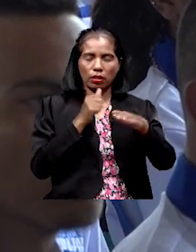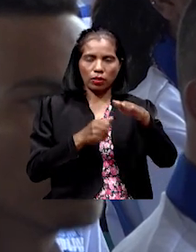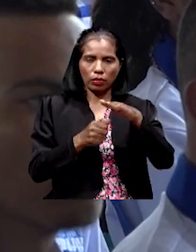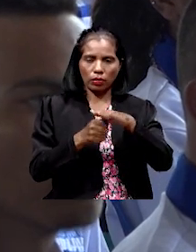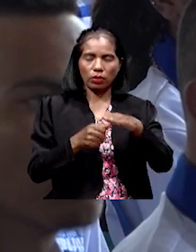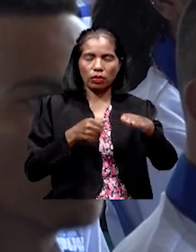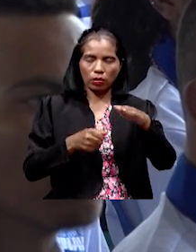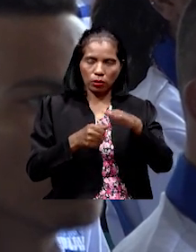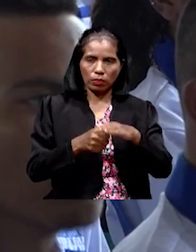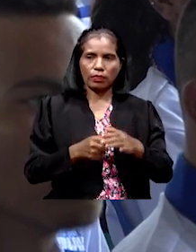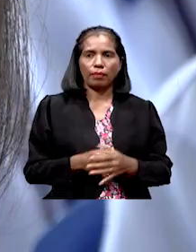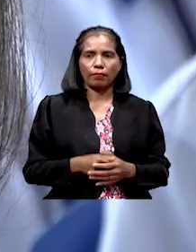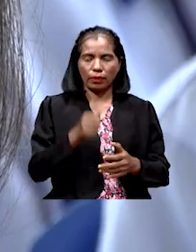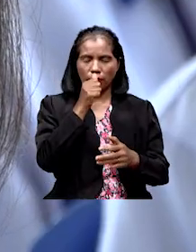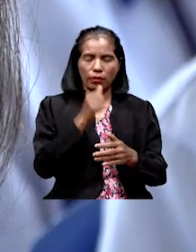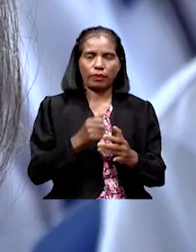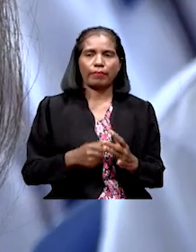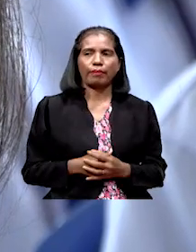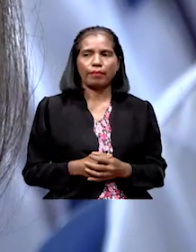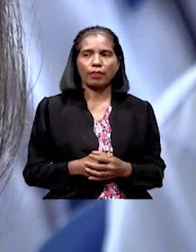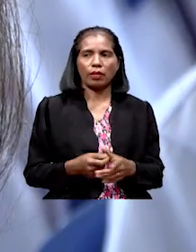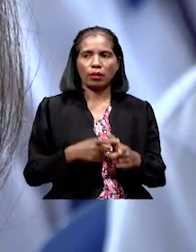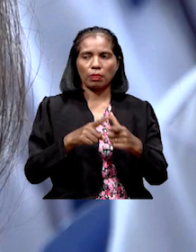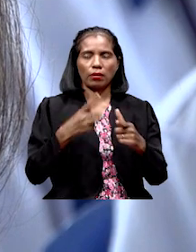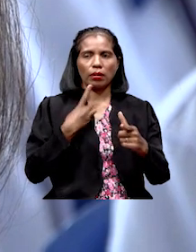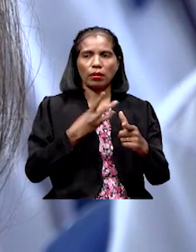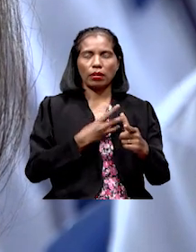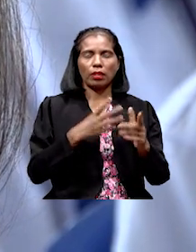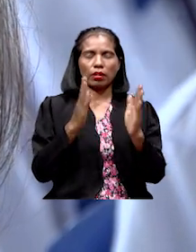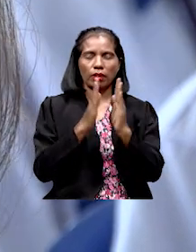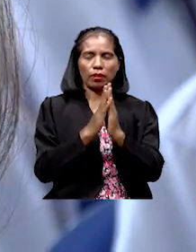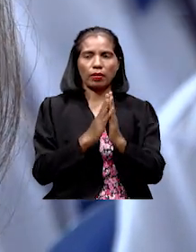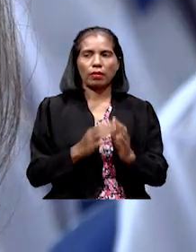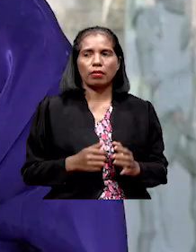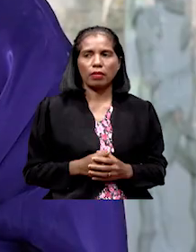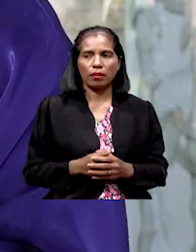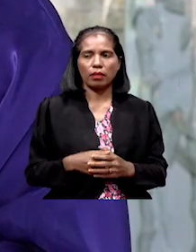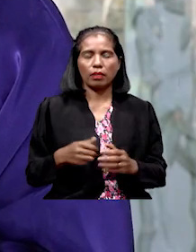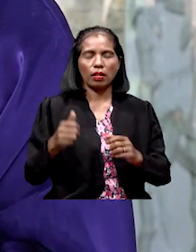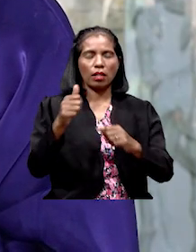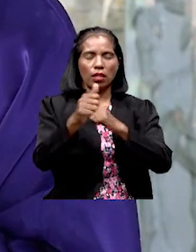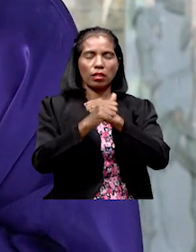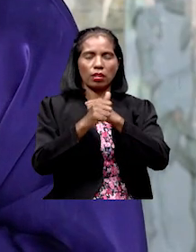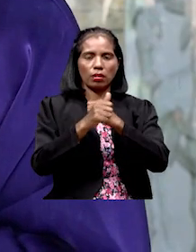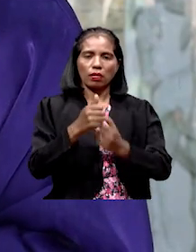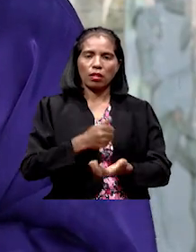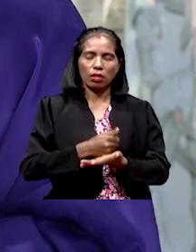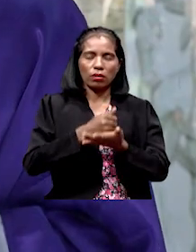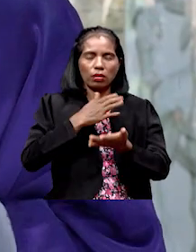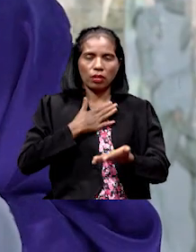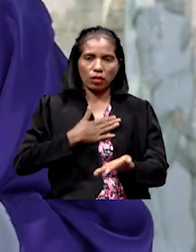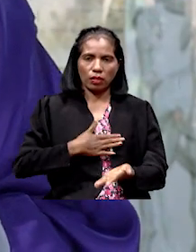ma korona ale ba kene ma zero kona tuin mai ne orasa tuin mai ne aksa mo kari na ne aksa mo kari kati ne te pusi